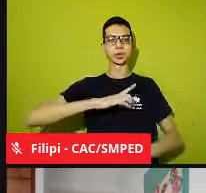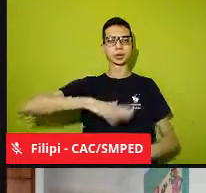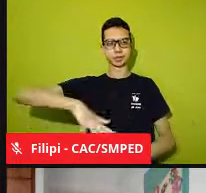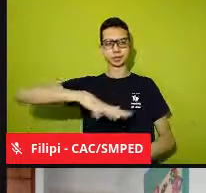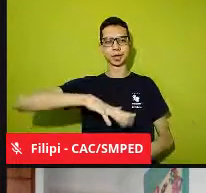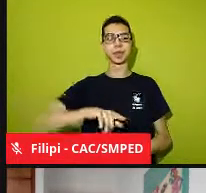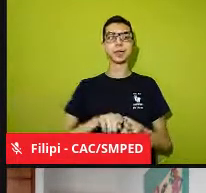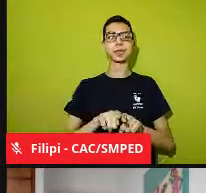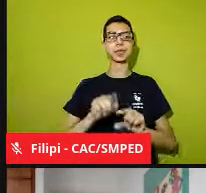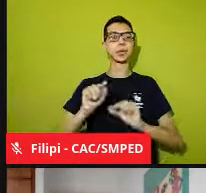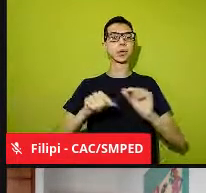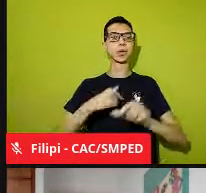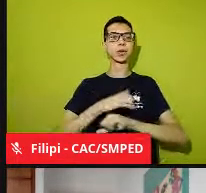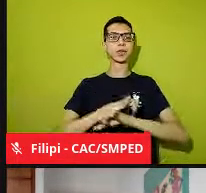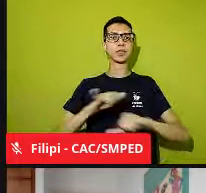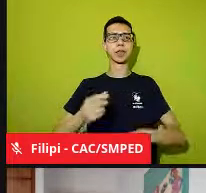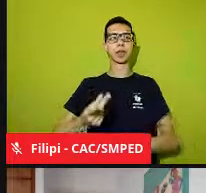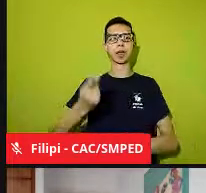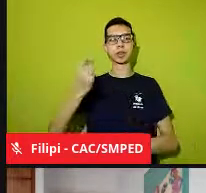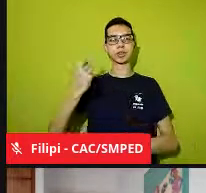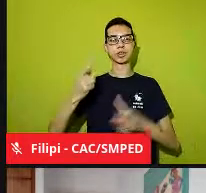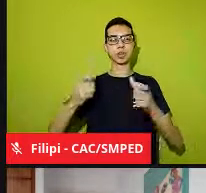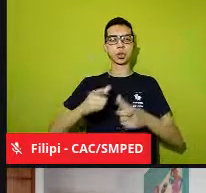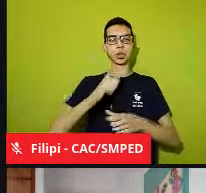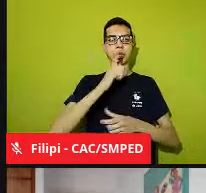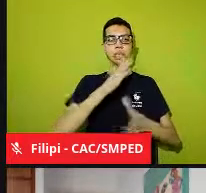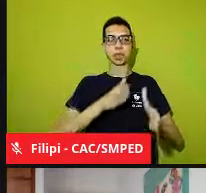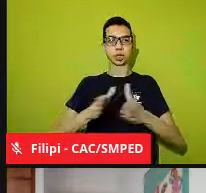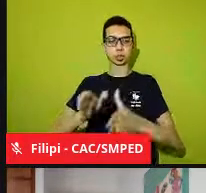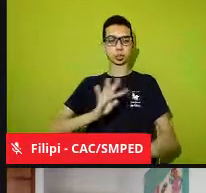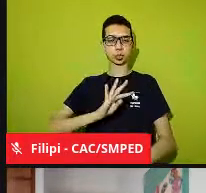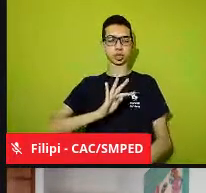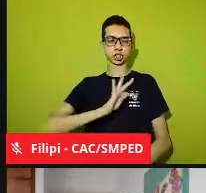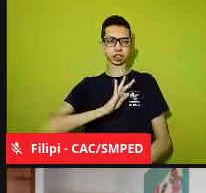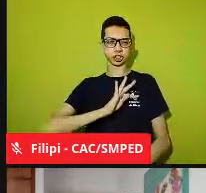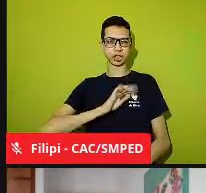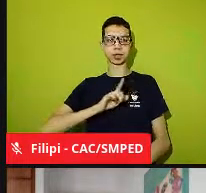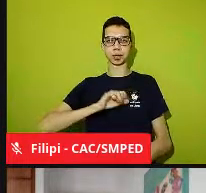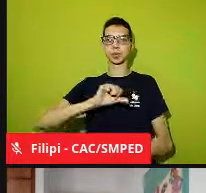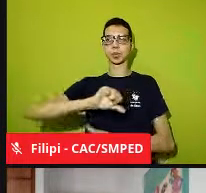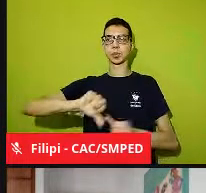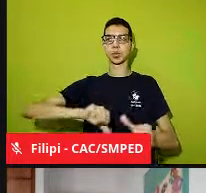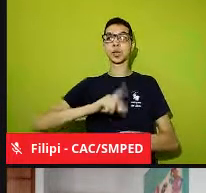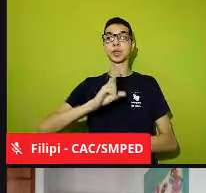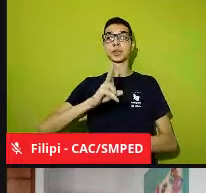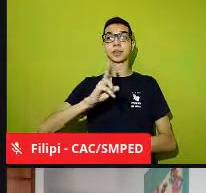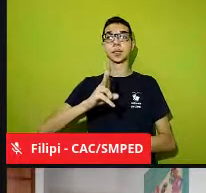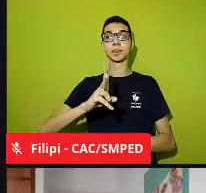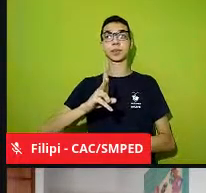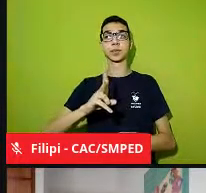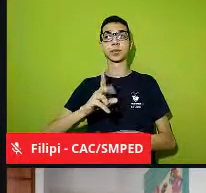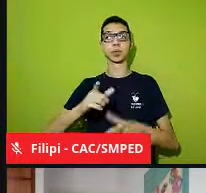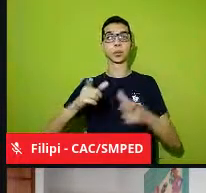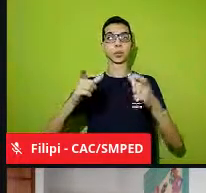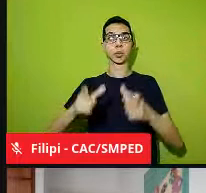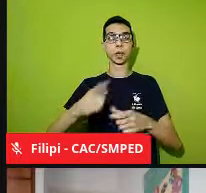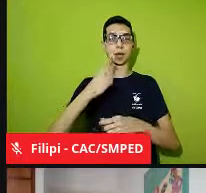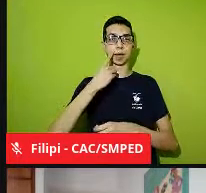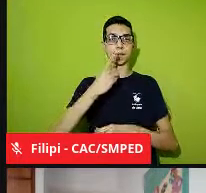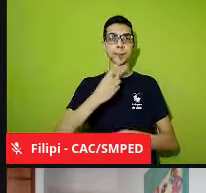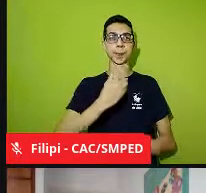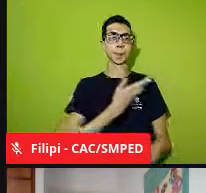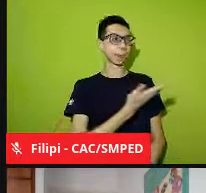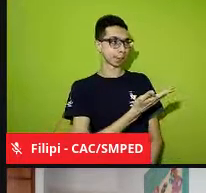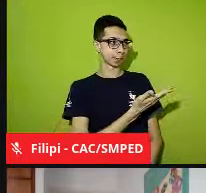o antigo leito do Rio Tietê, porque o Rio Tietê ele foi retificado, então ele nem sempre teve esse formato, né, mas o antigo leito ele fazia justamente